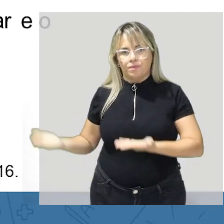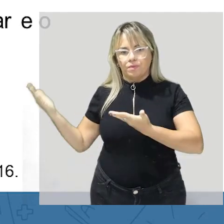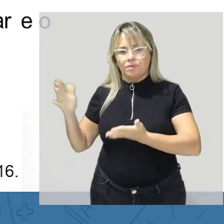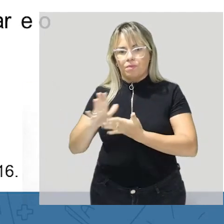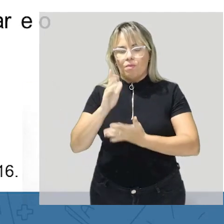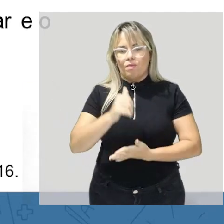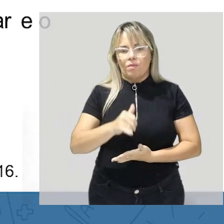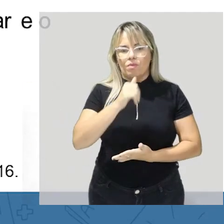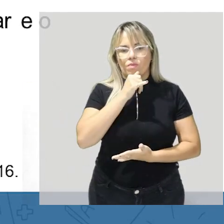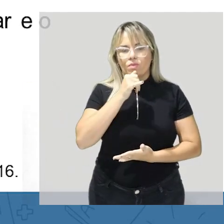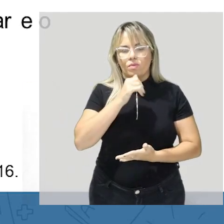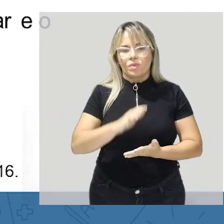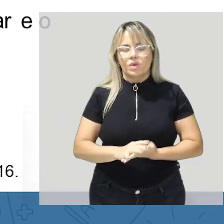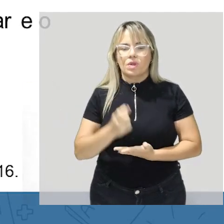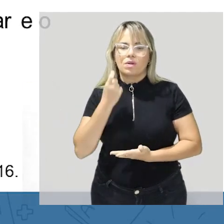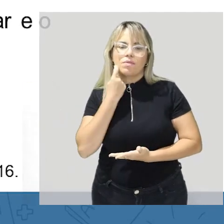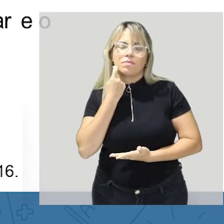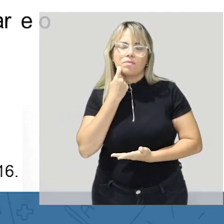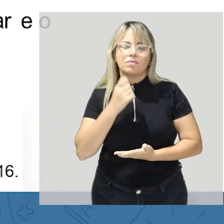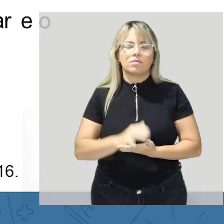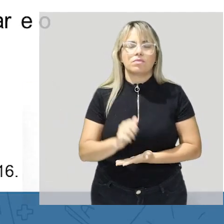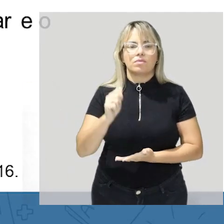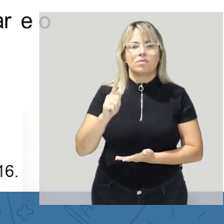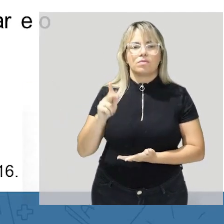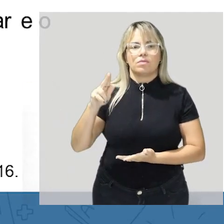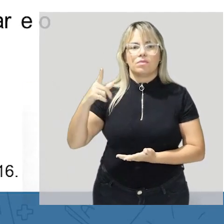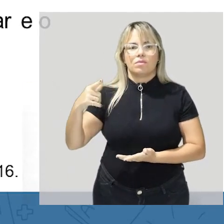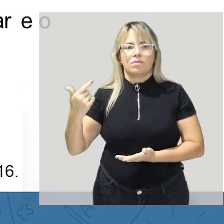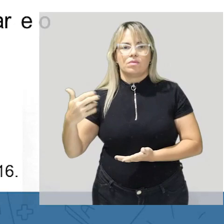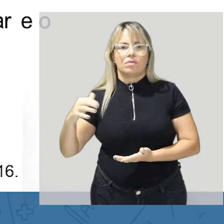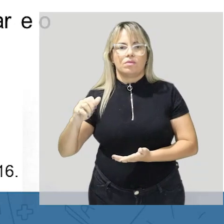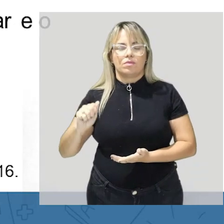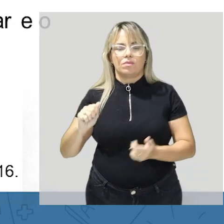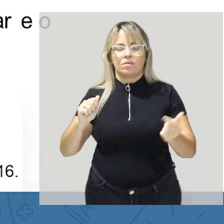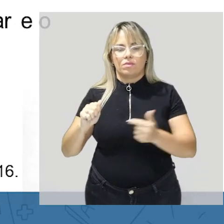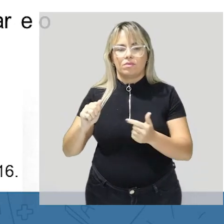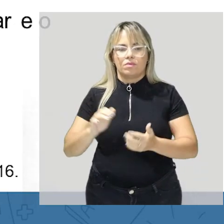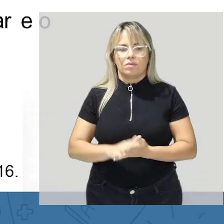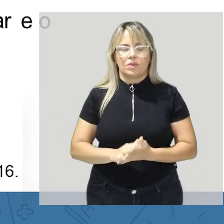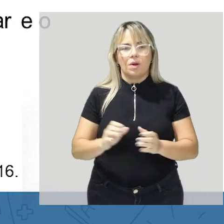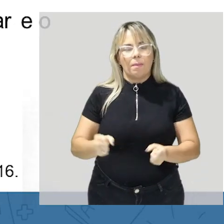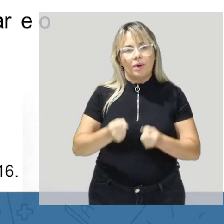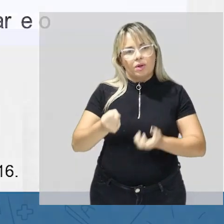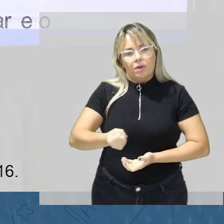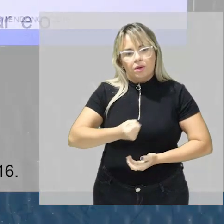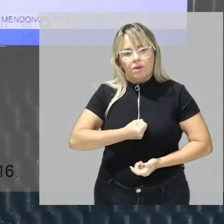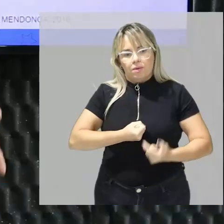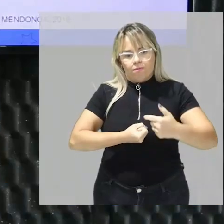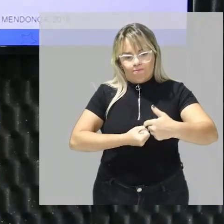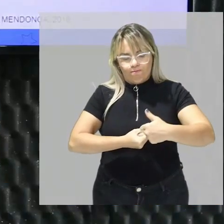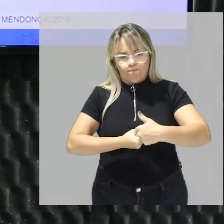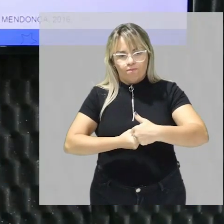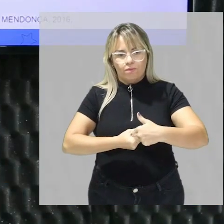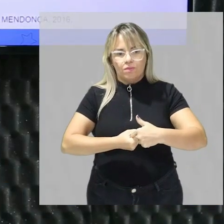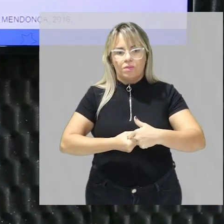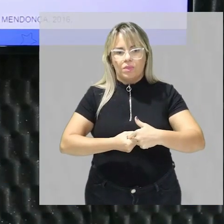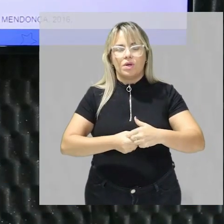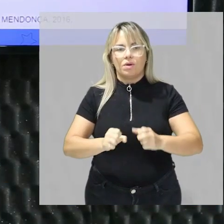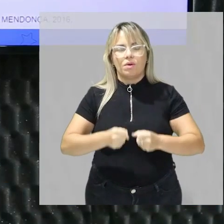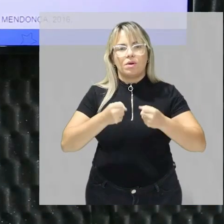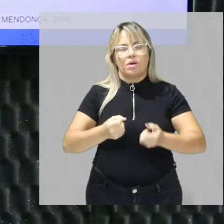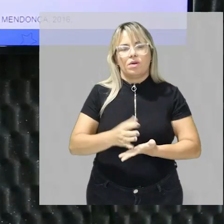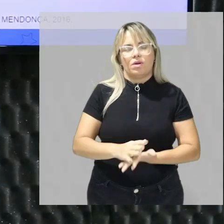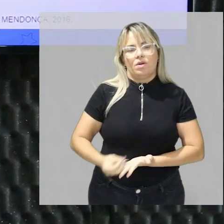agulha, né? Conhecido como Fieraster. Ele pode penetrar o ânus do pepino do mar, passando a morar no corpo